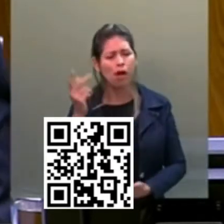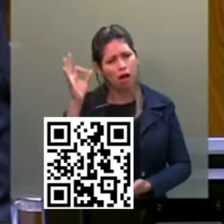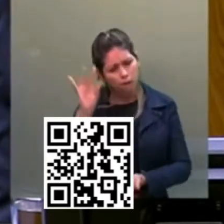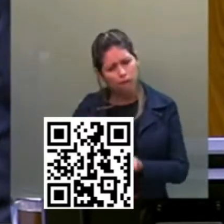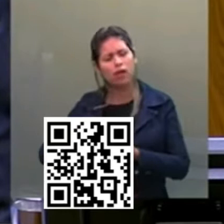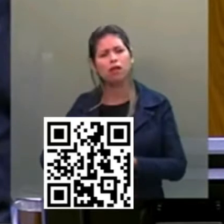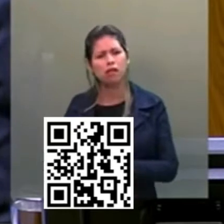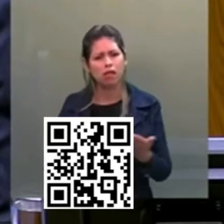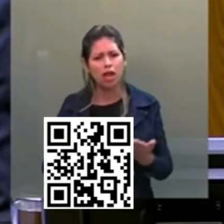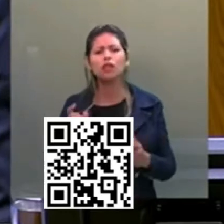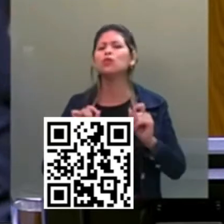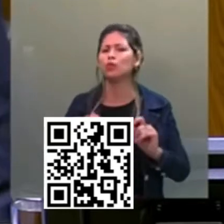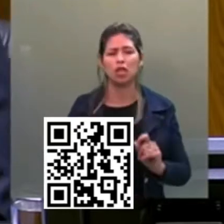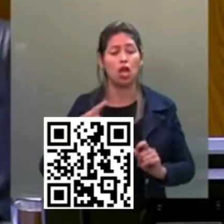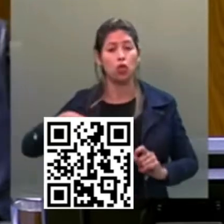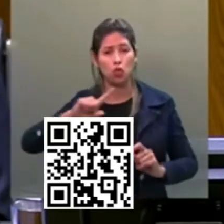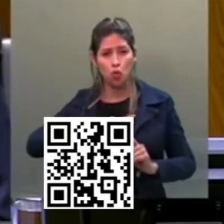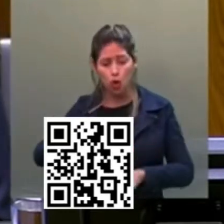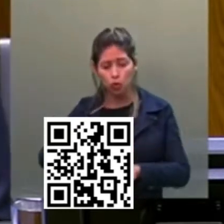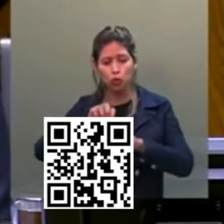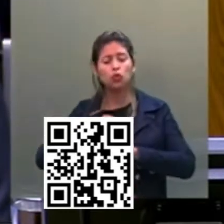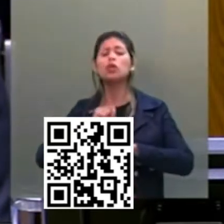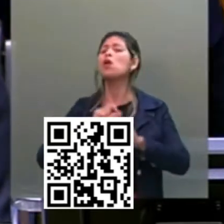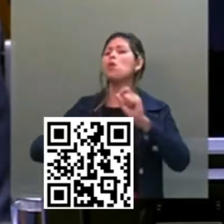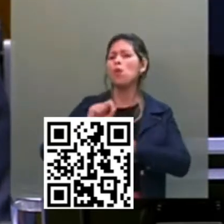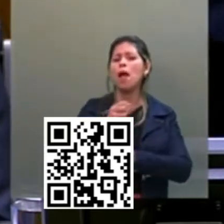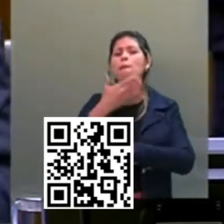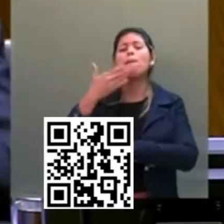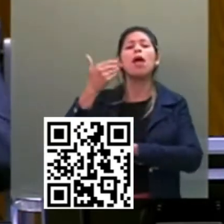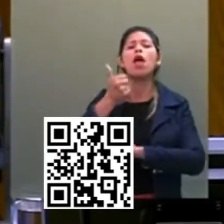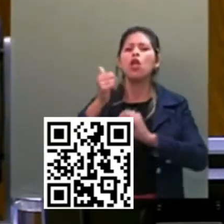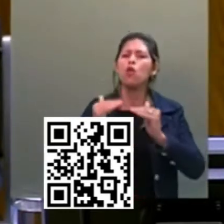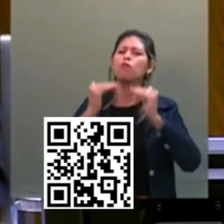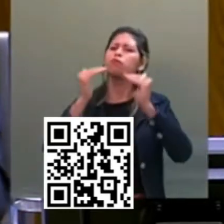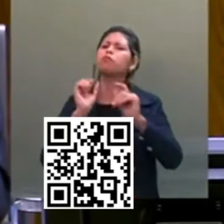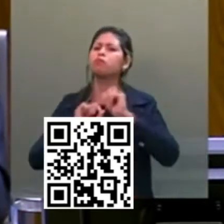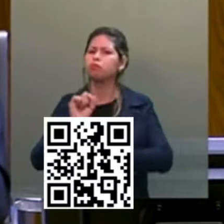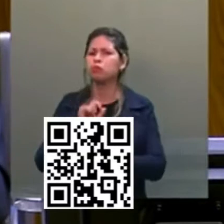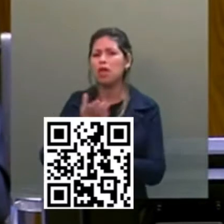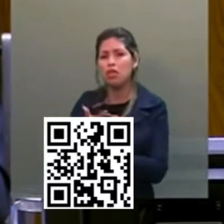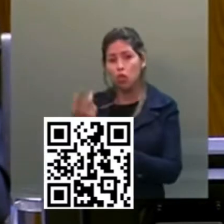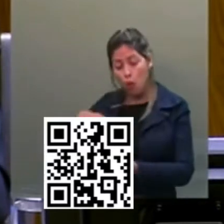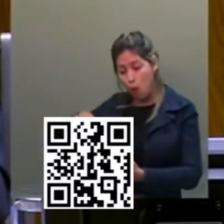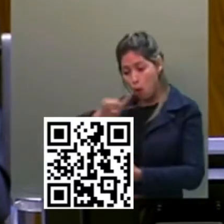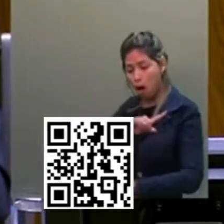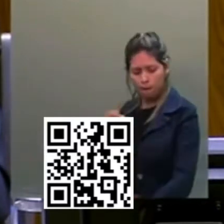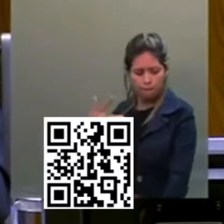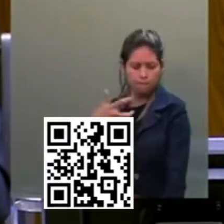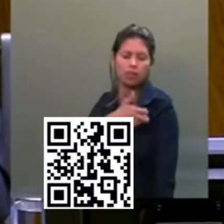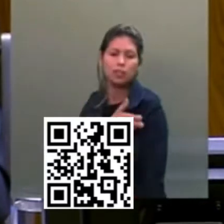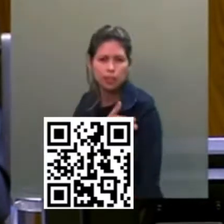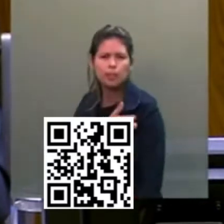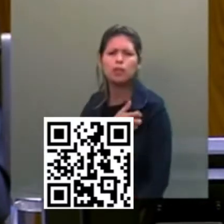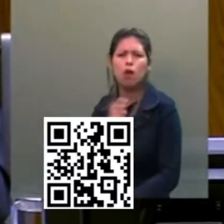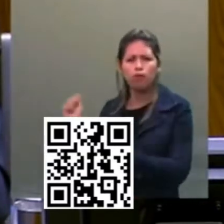verdade, foi porque adotamos medidas de proteção dos mais vulneráveis e nos vacinamos em grande escala no